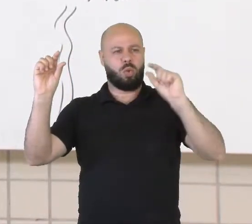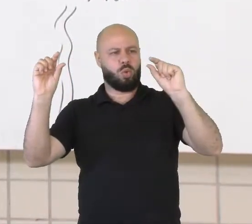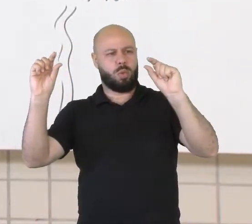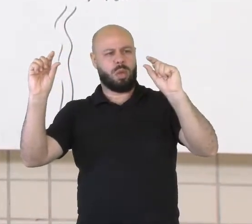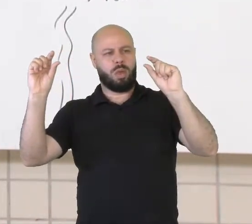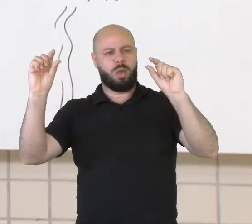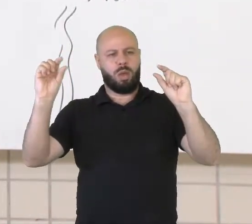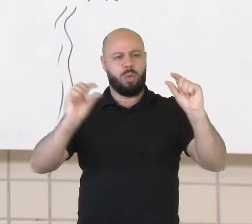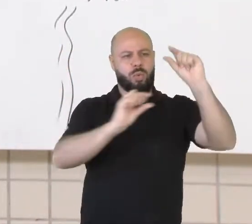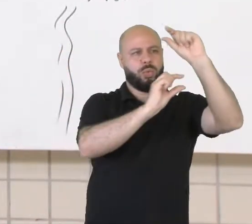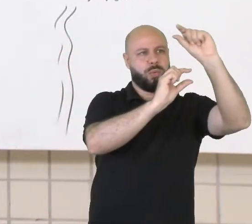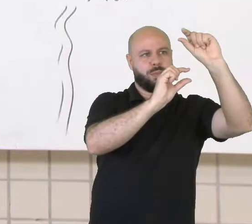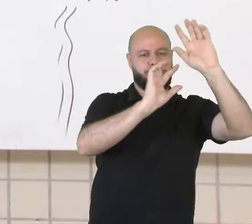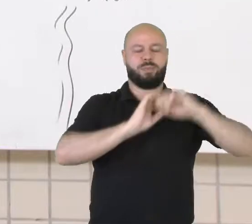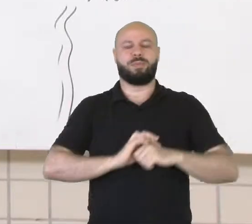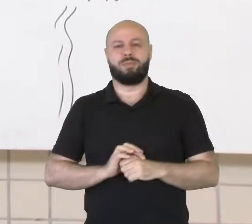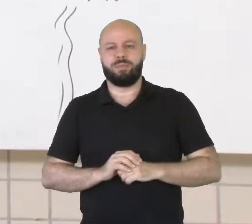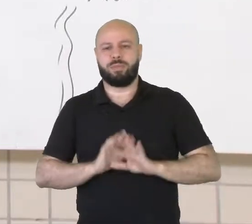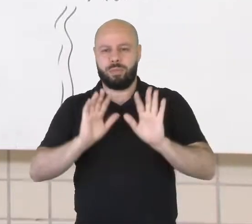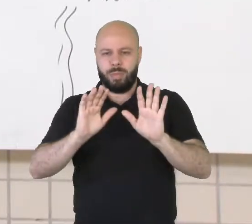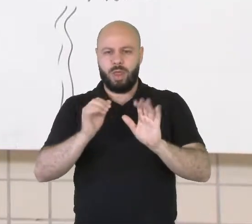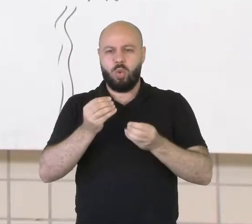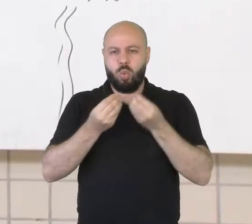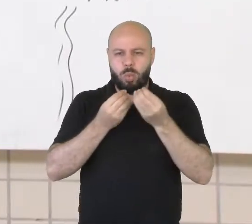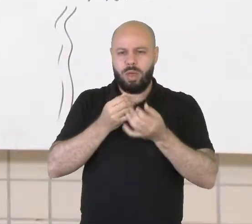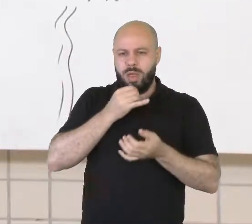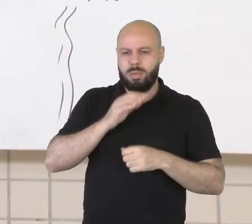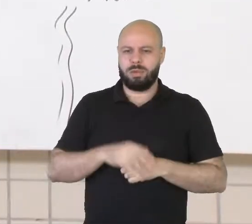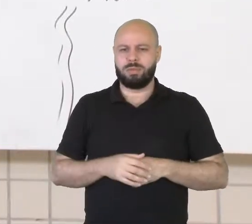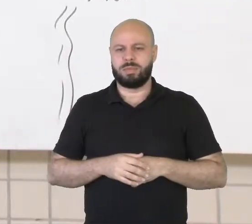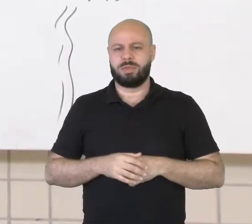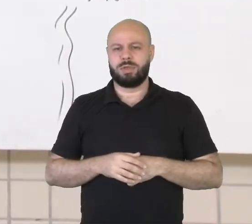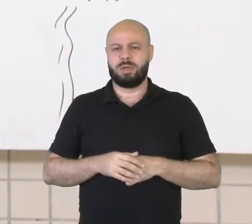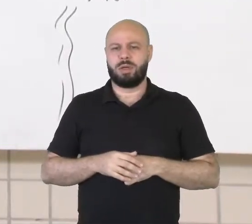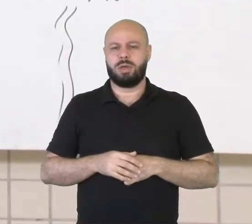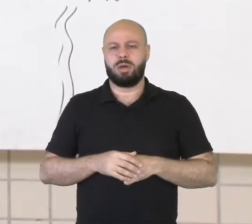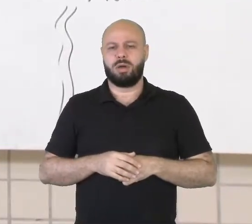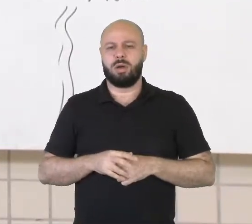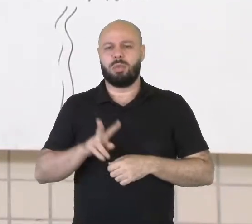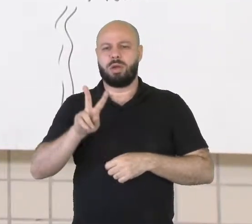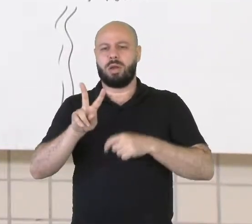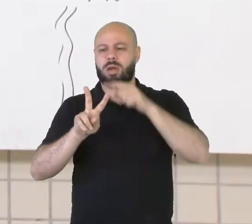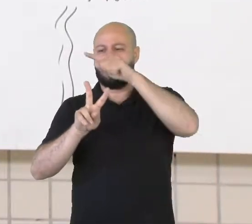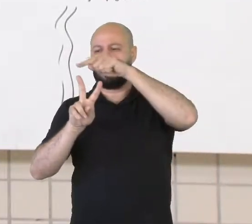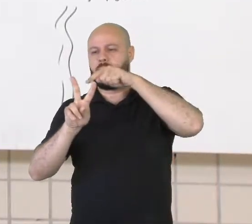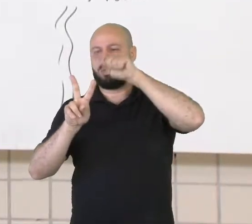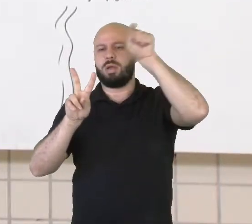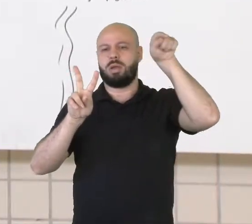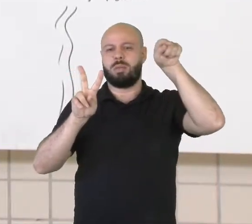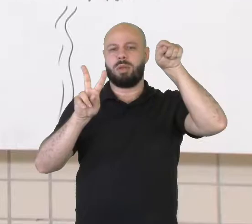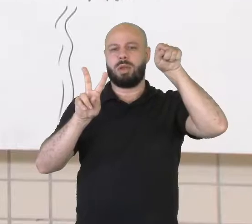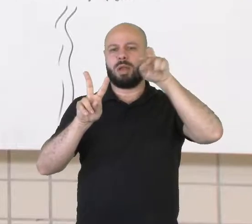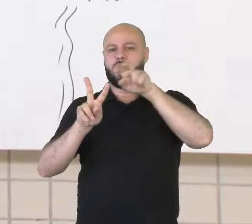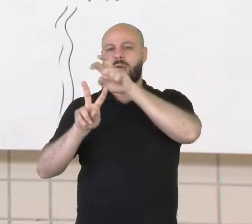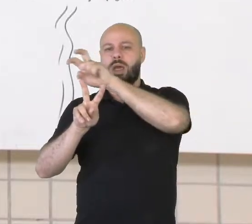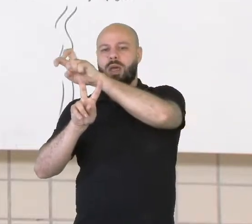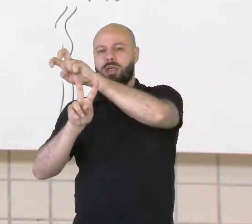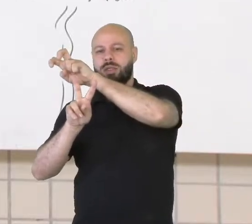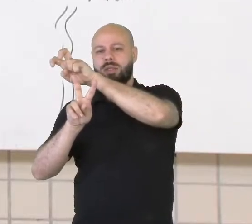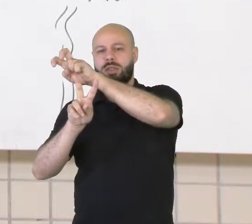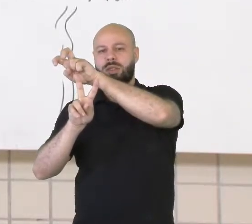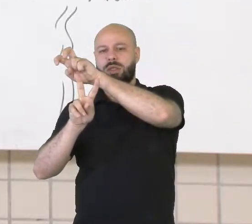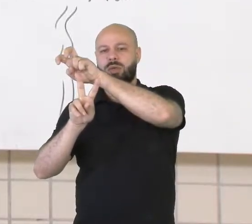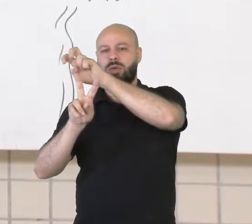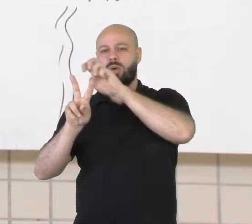que eu vou anotar o meu 4. Eu vou fazer o seguinte, o que está sob o símbolo vai ficar no numerador e o que